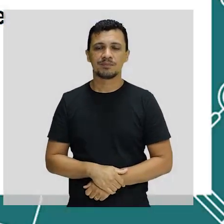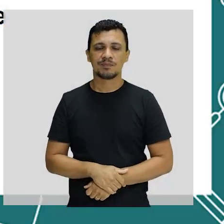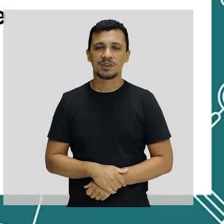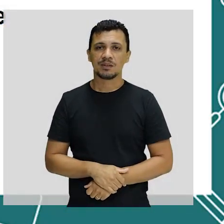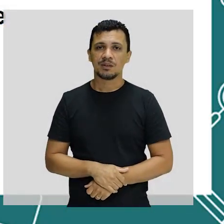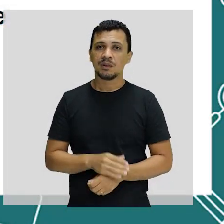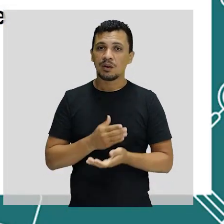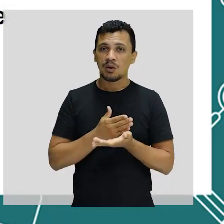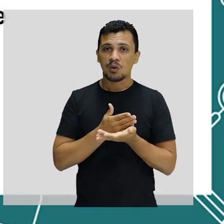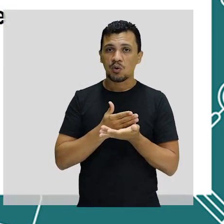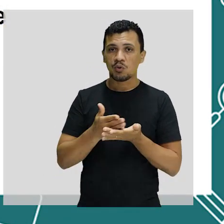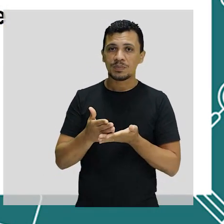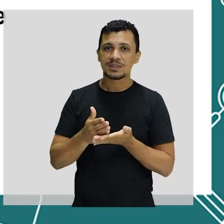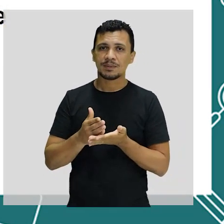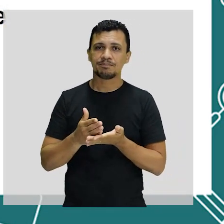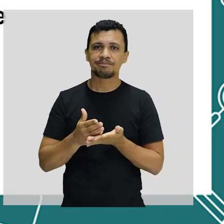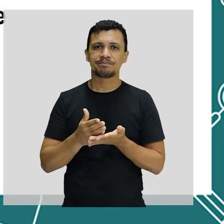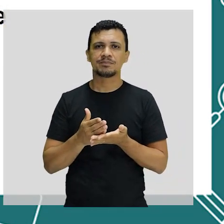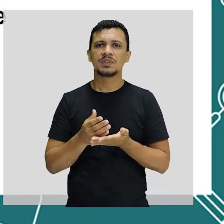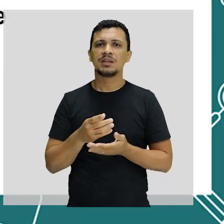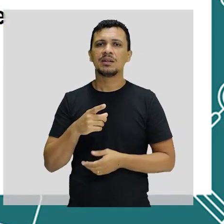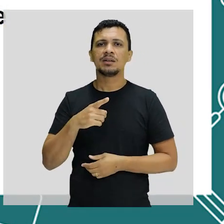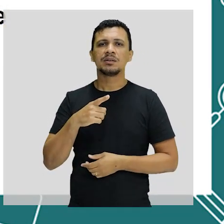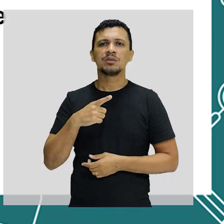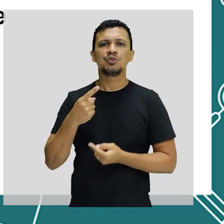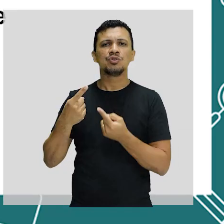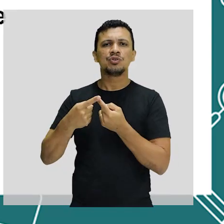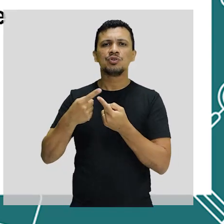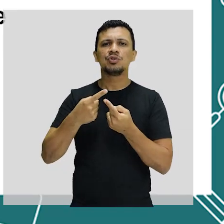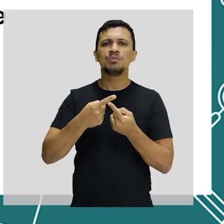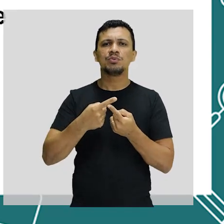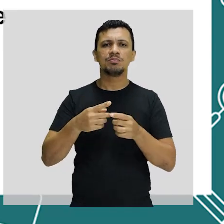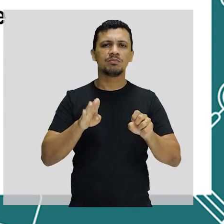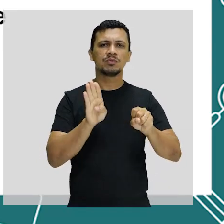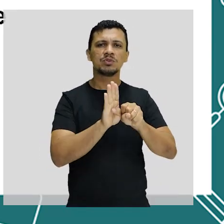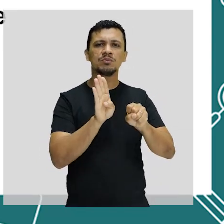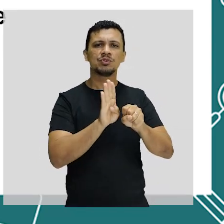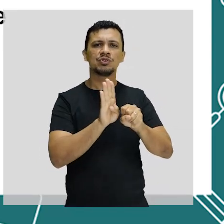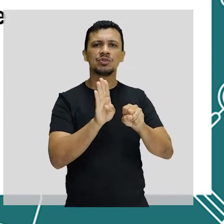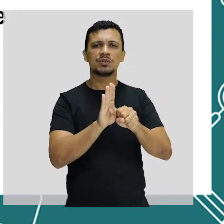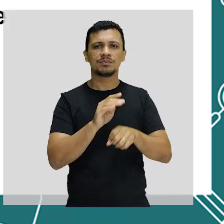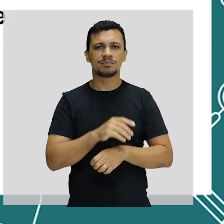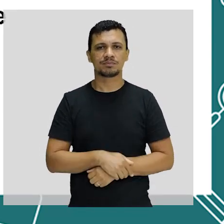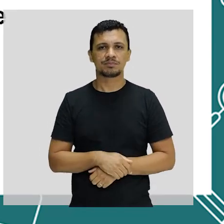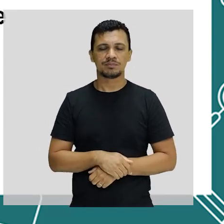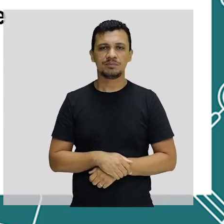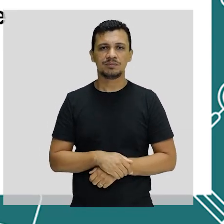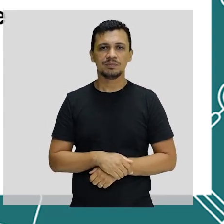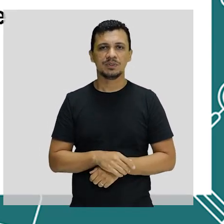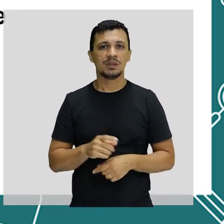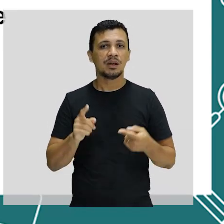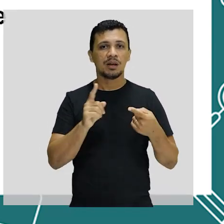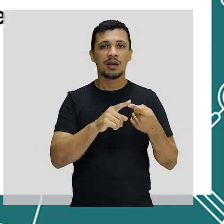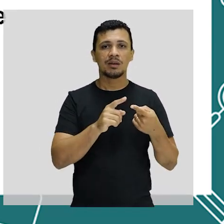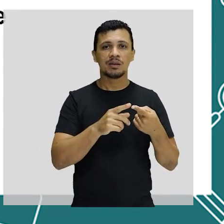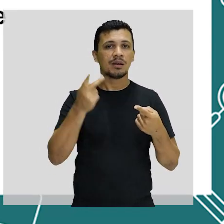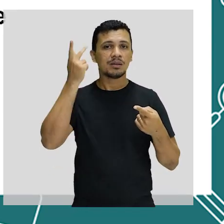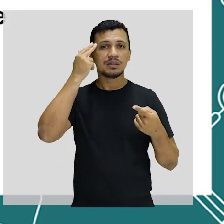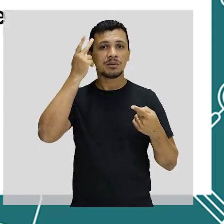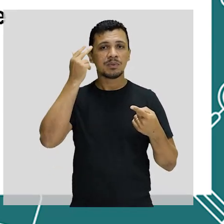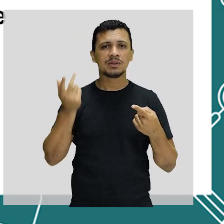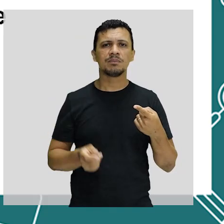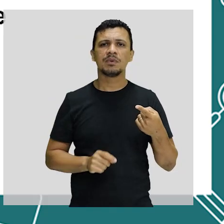Vamos começar com a classificação dos substantivos. Substantivo simples. Tenho um